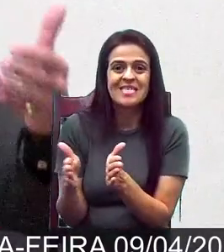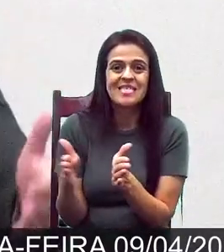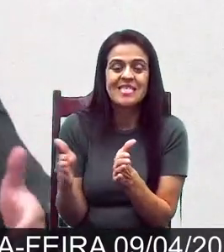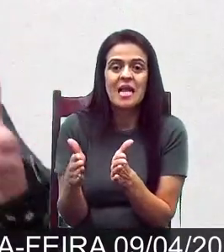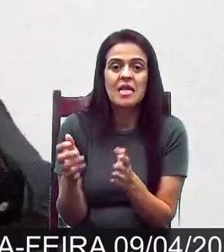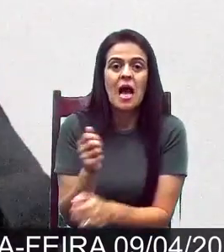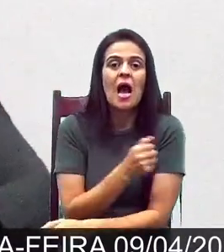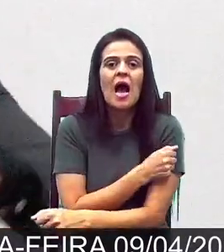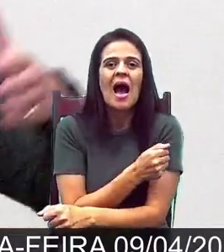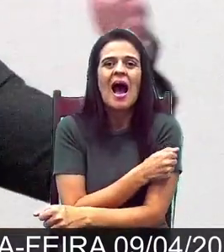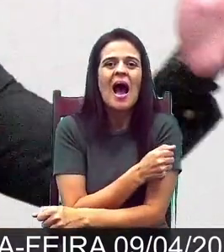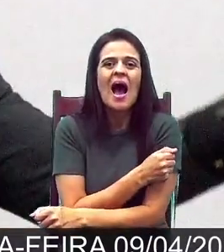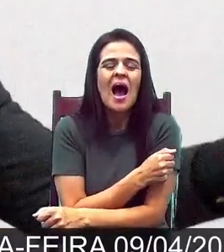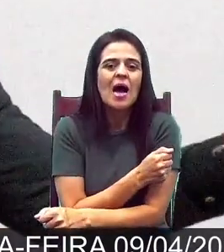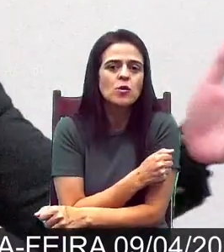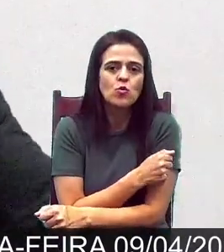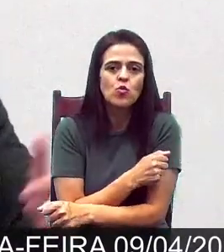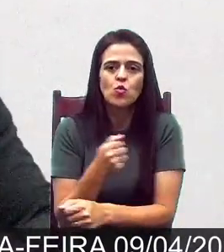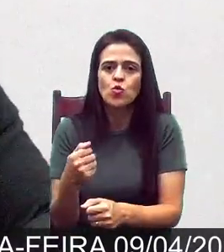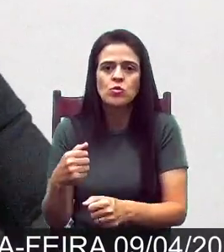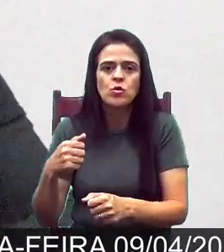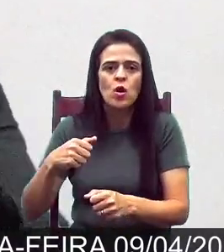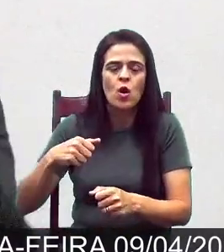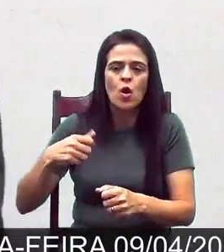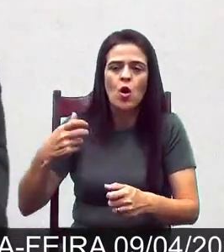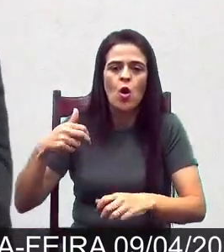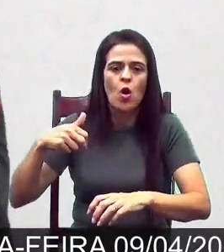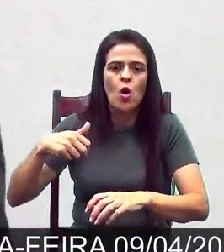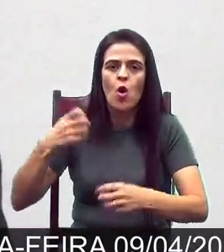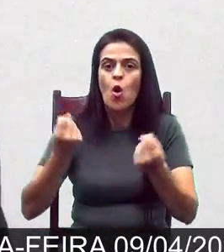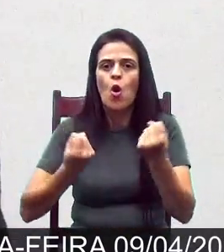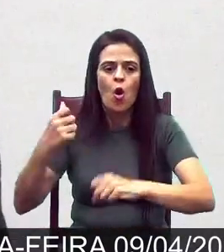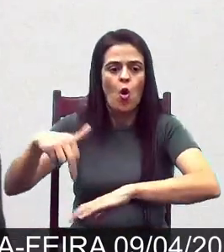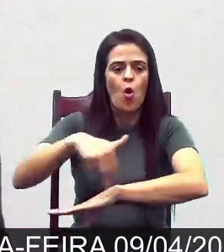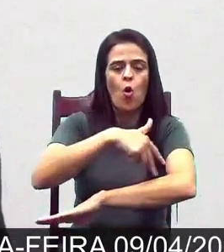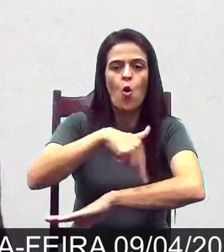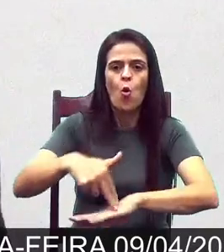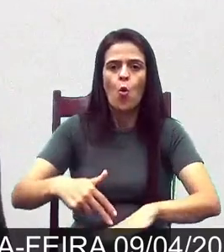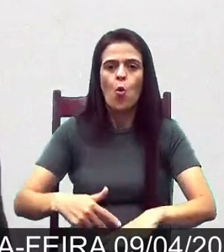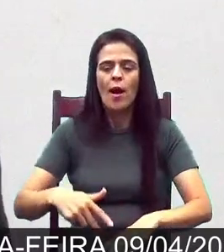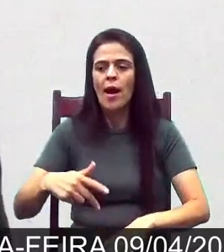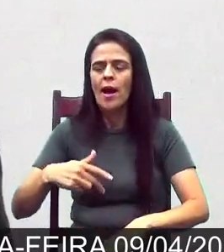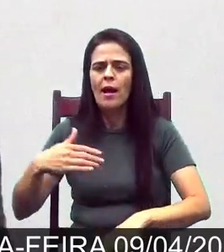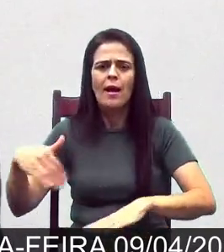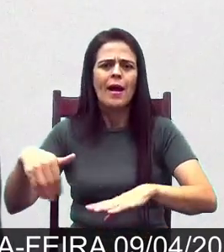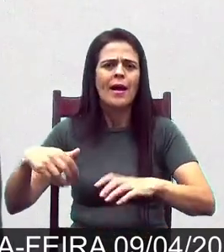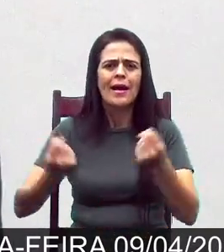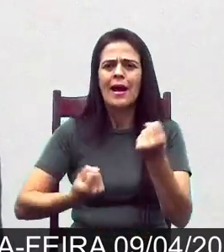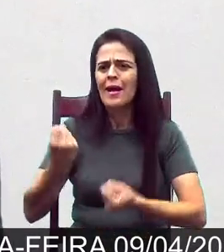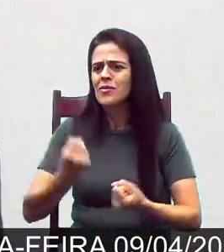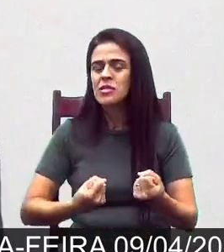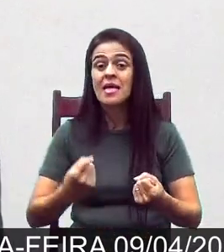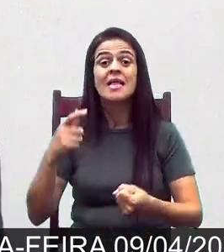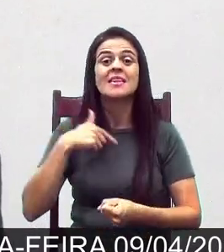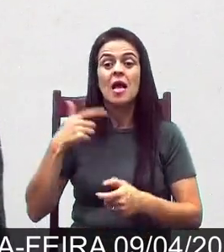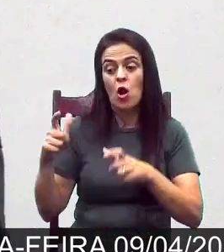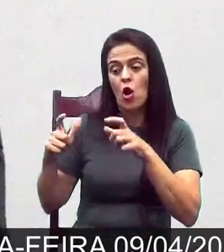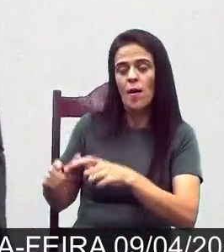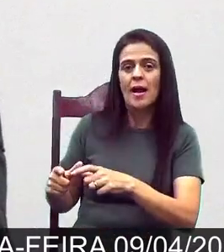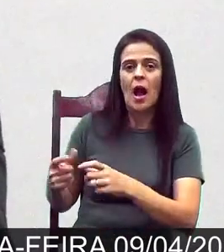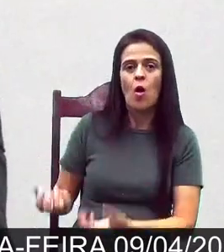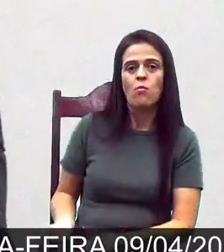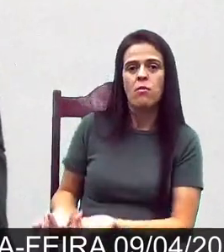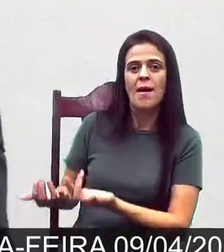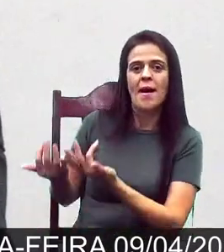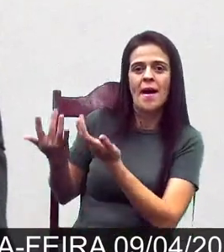eles ficam na calçada ou até mesmo na rua. Tem um mato lá que ele tomou conta de um lado inteiro da via,